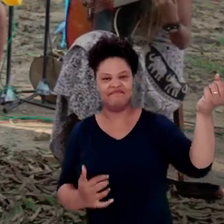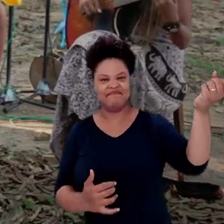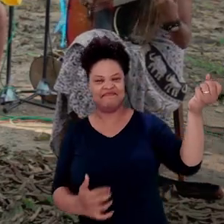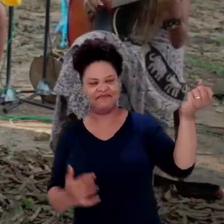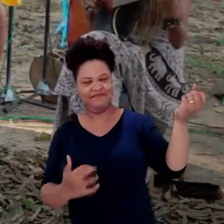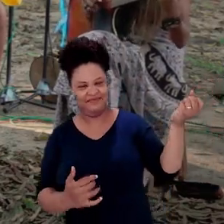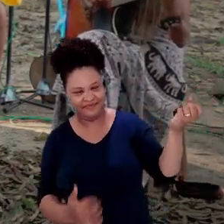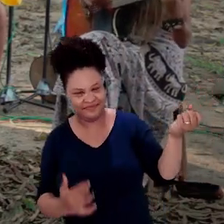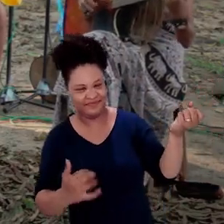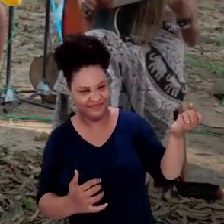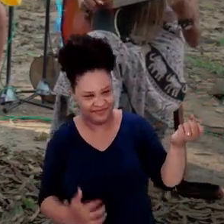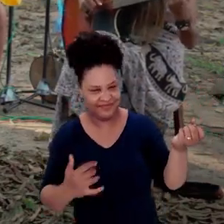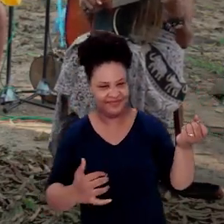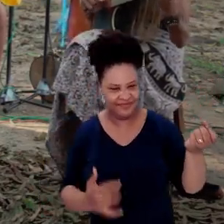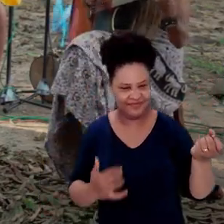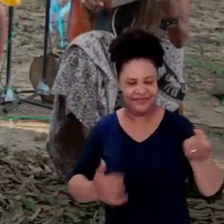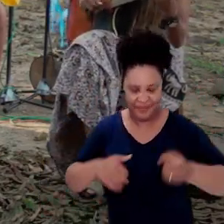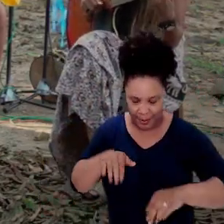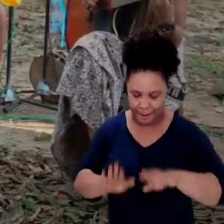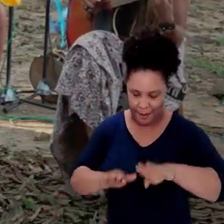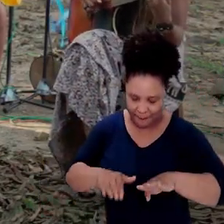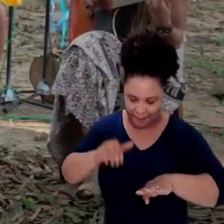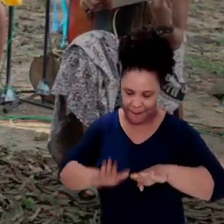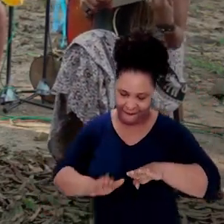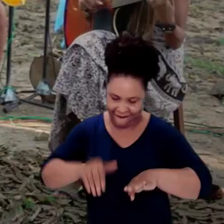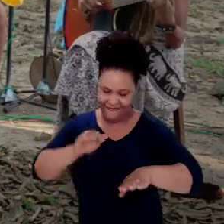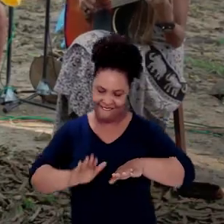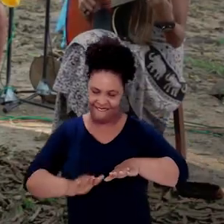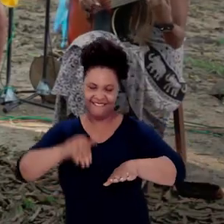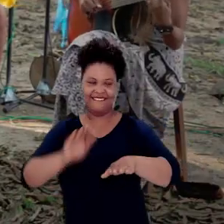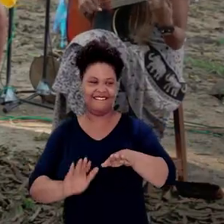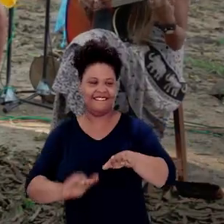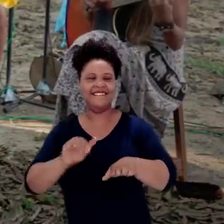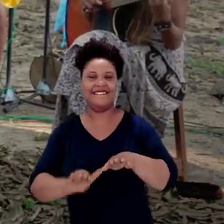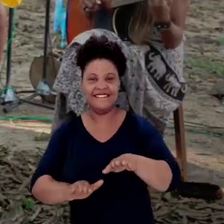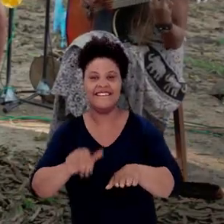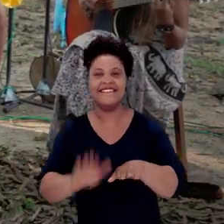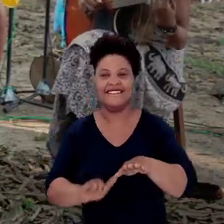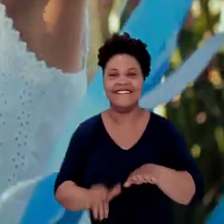thank you.